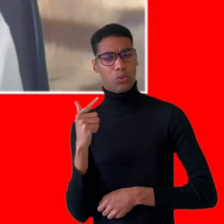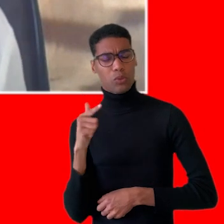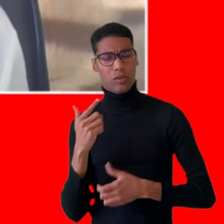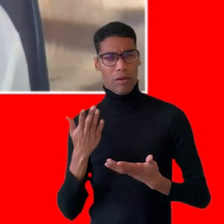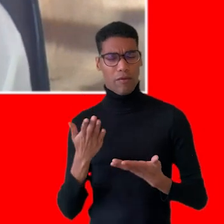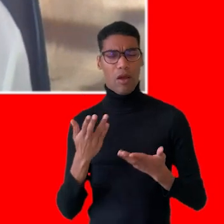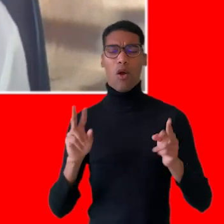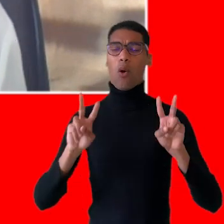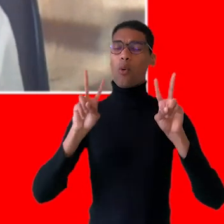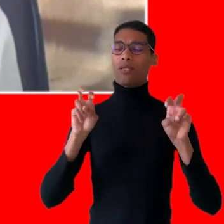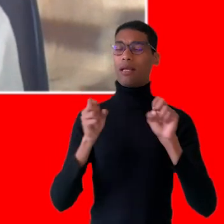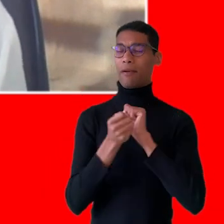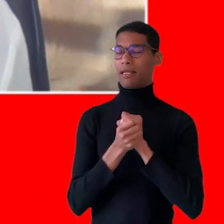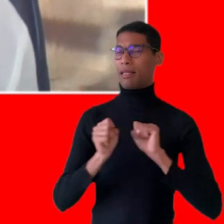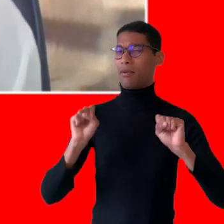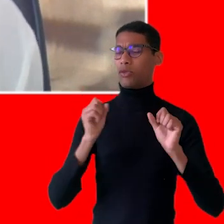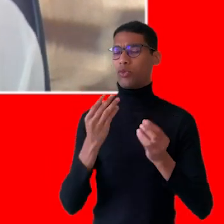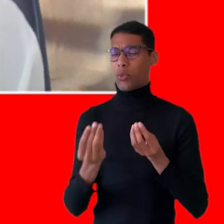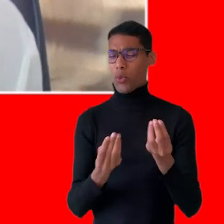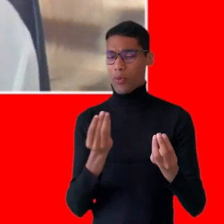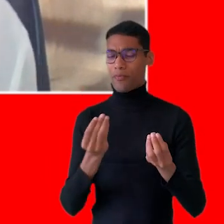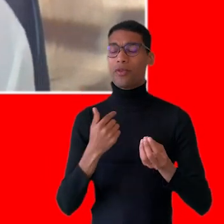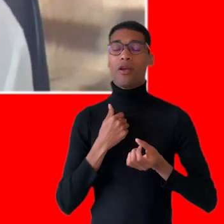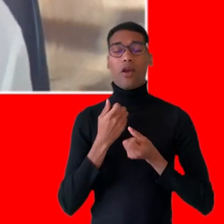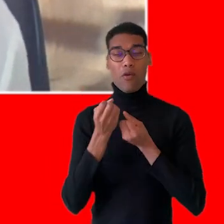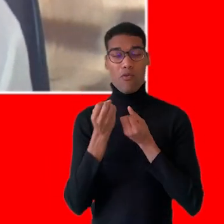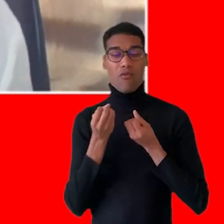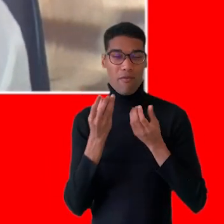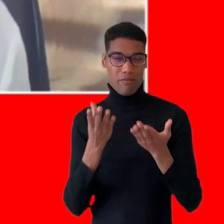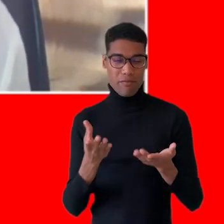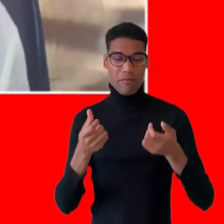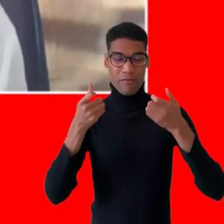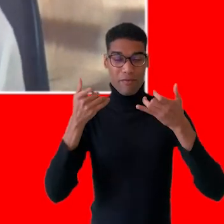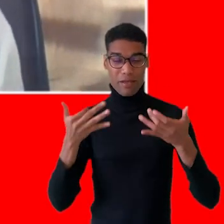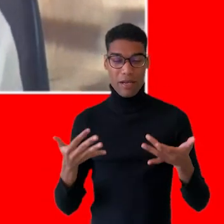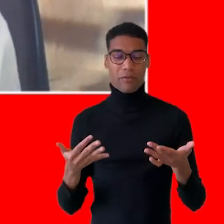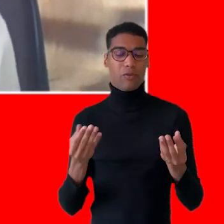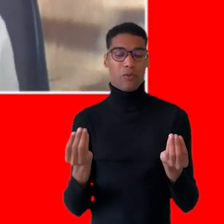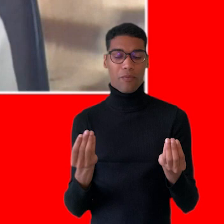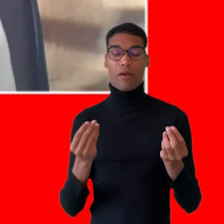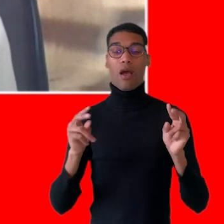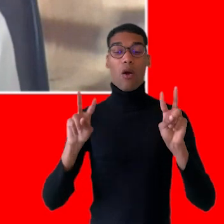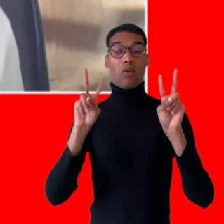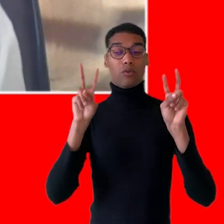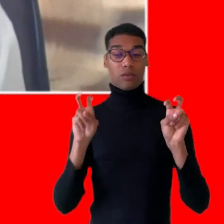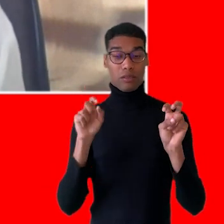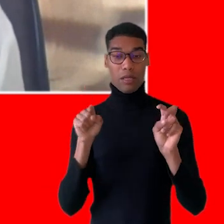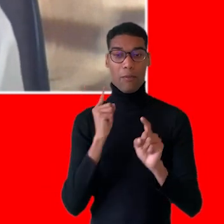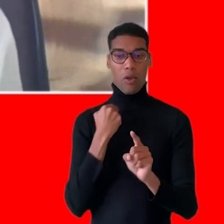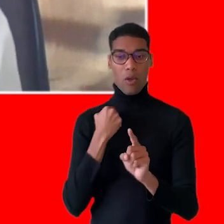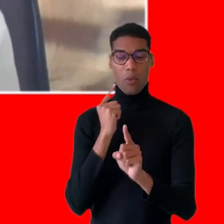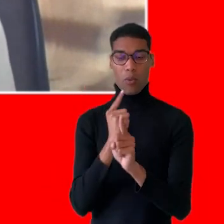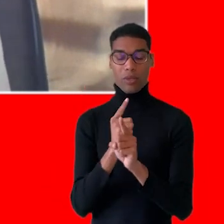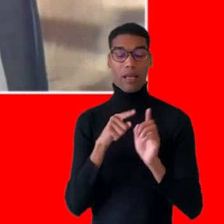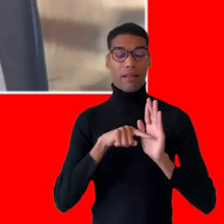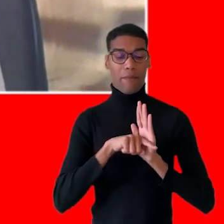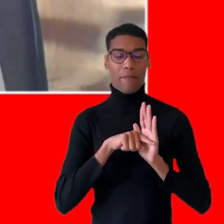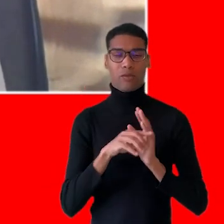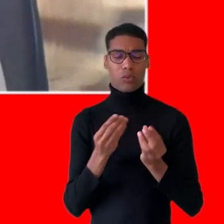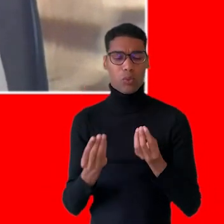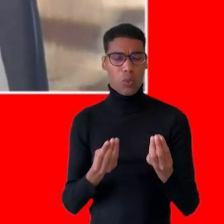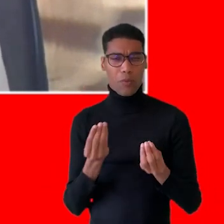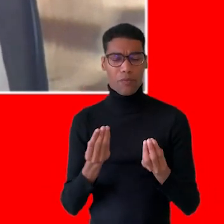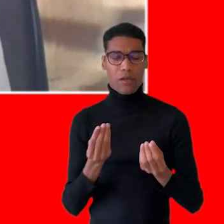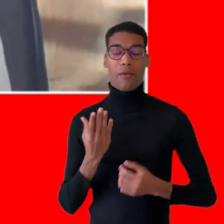tema da liberdade. Eu vou contar para vocês um pouco como esse tema apareceu nas minhas pesquisas, porque